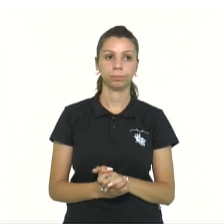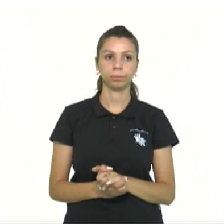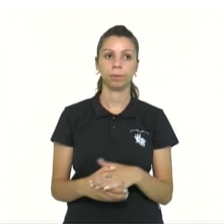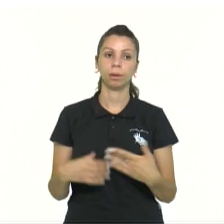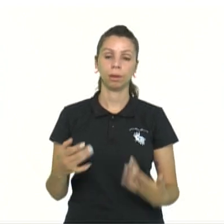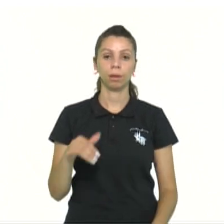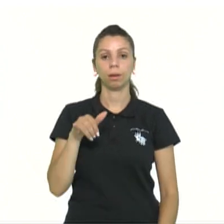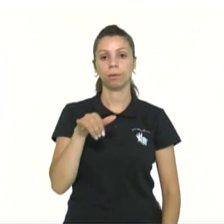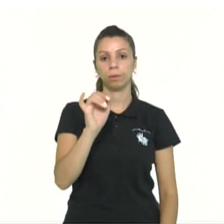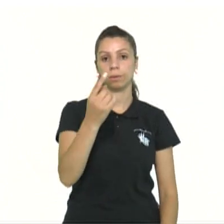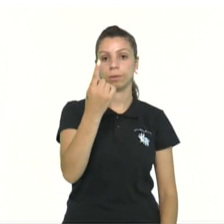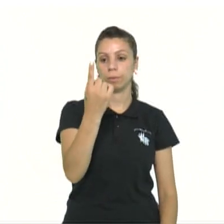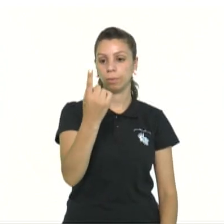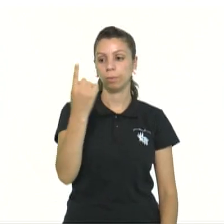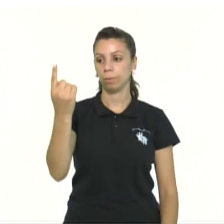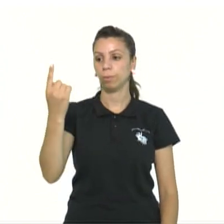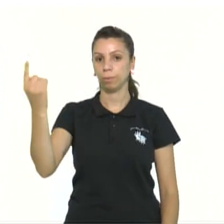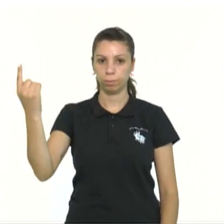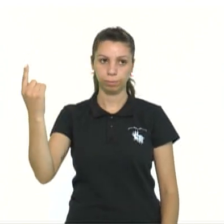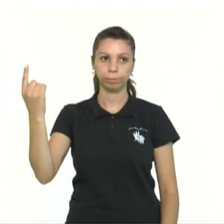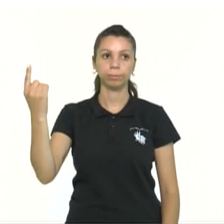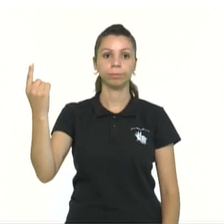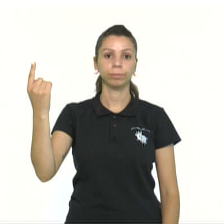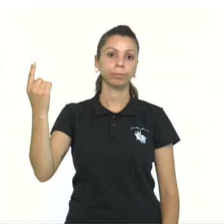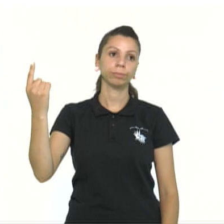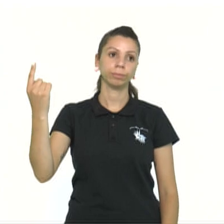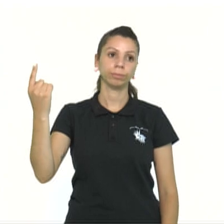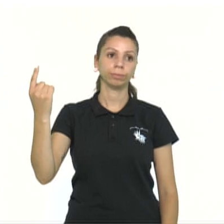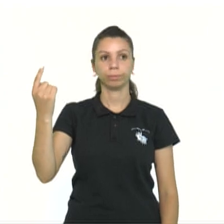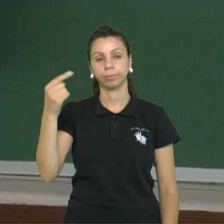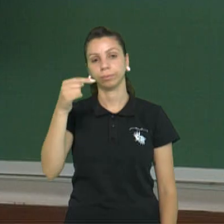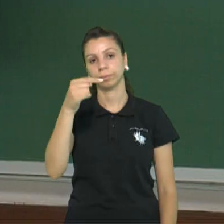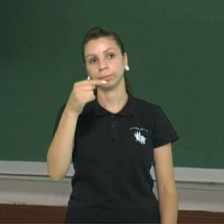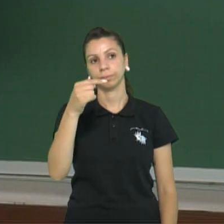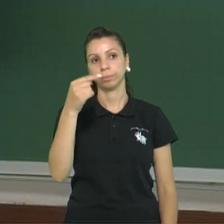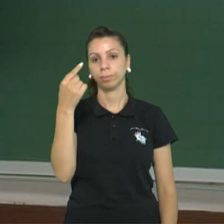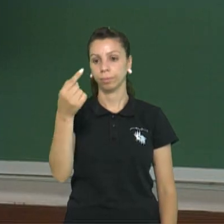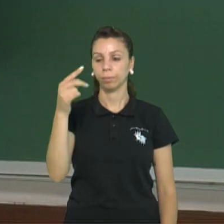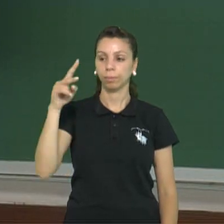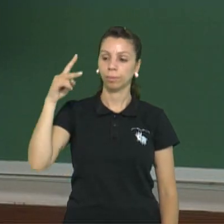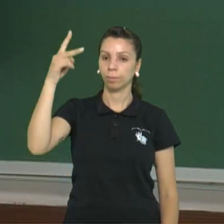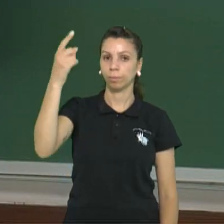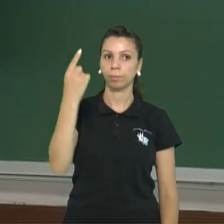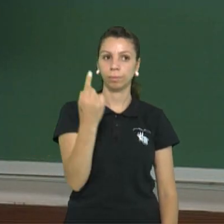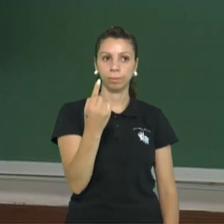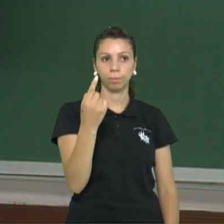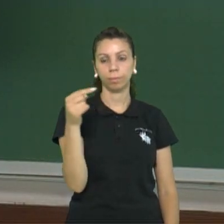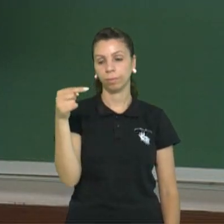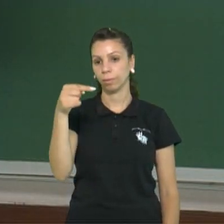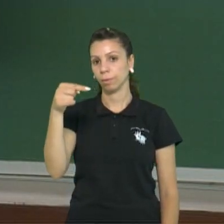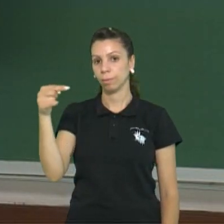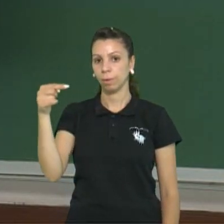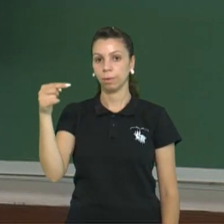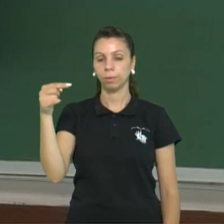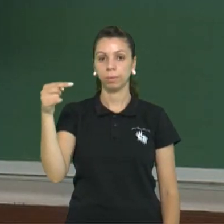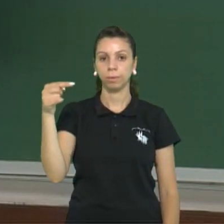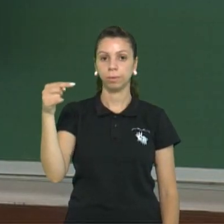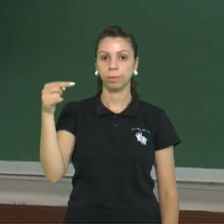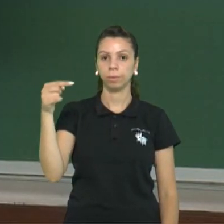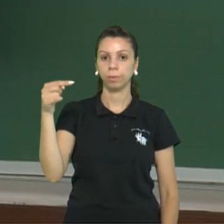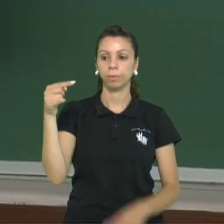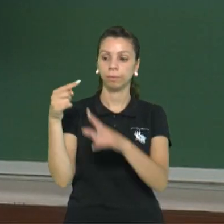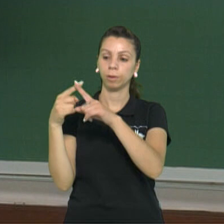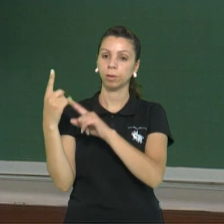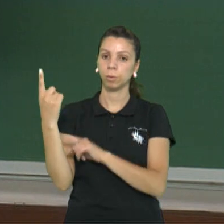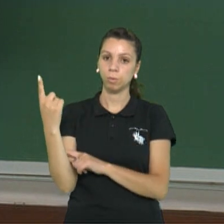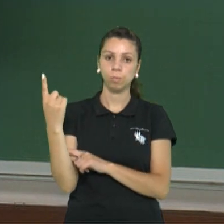quadrado e menos 2 vezes 1. Olha só, o menos, o 1 elevado ao quadrado é 1 e menos 2 vezes 1 é menos